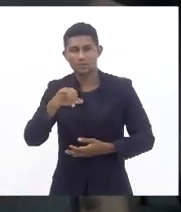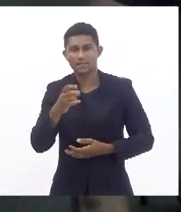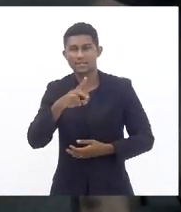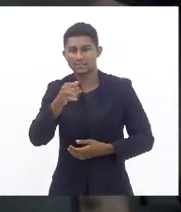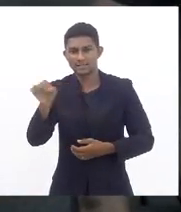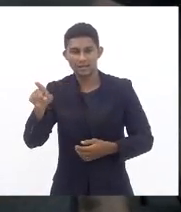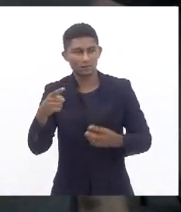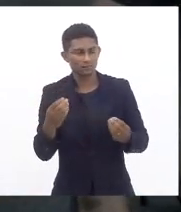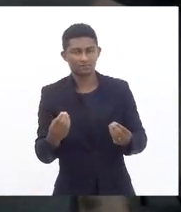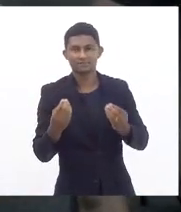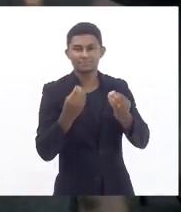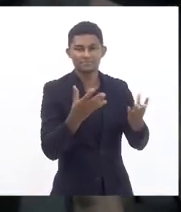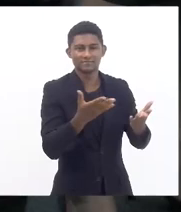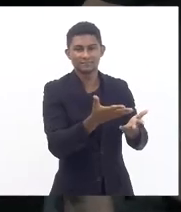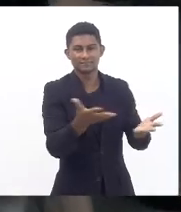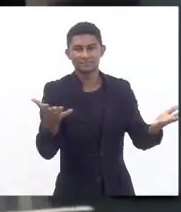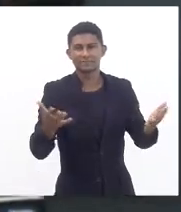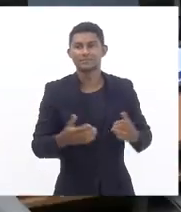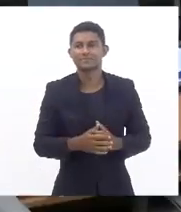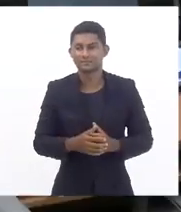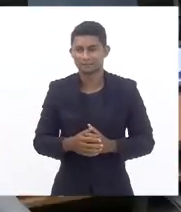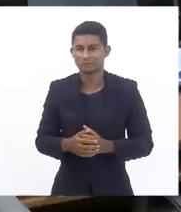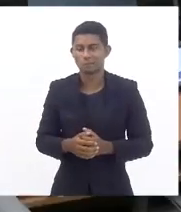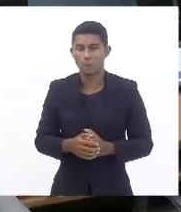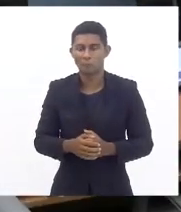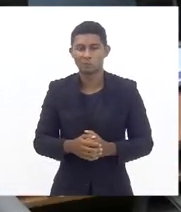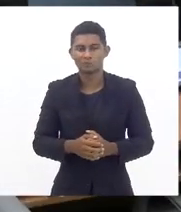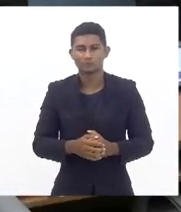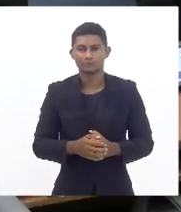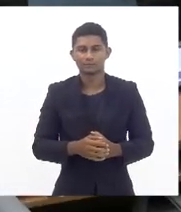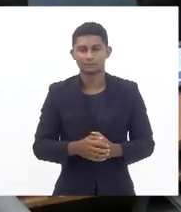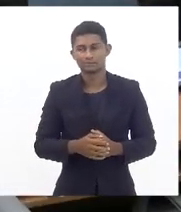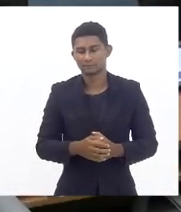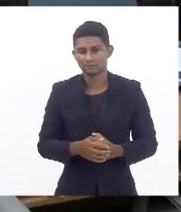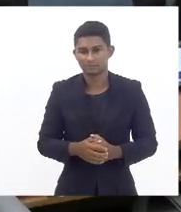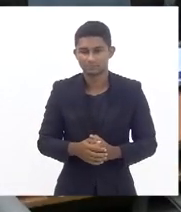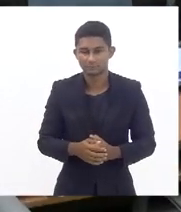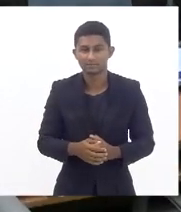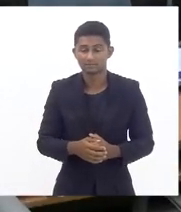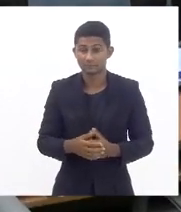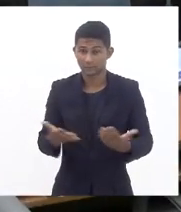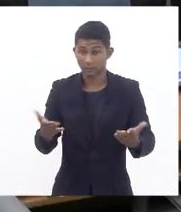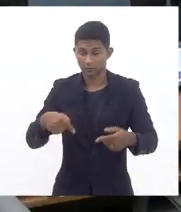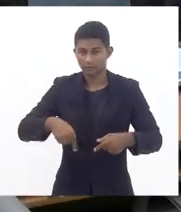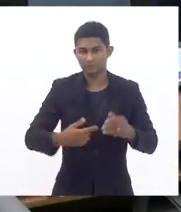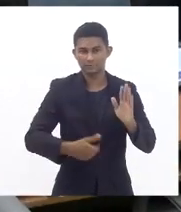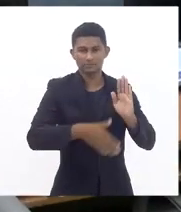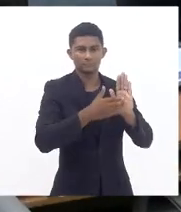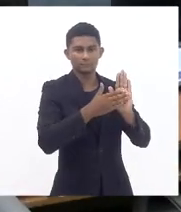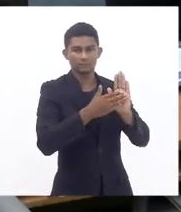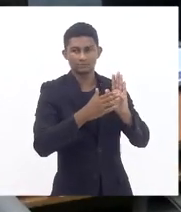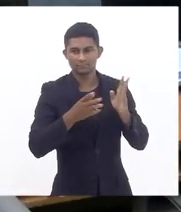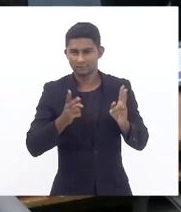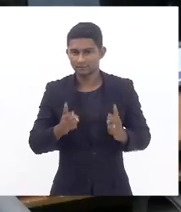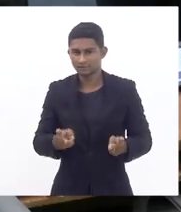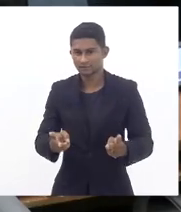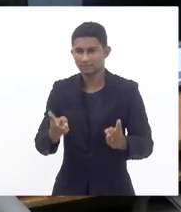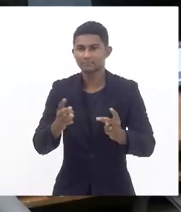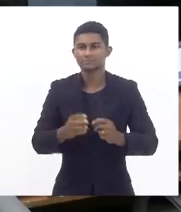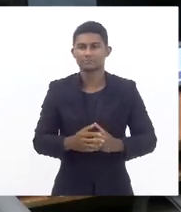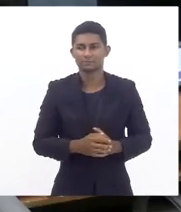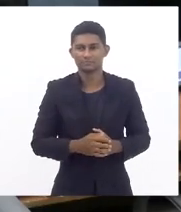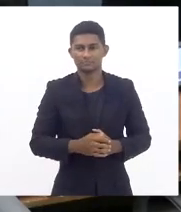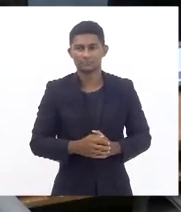deputadas. Perfeito, deputado. Então, dando prosseguimento à pauta, enquanto o deputado Valdec faz a entrega dos